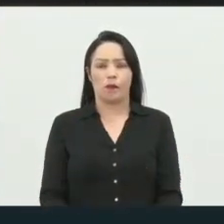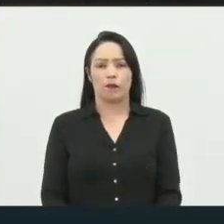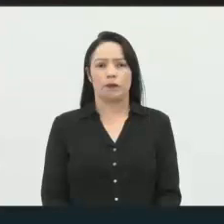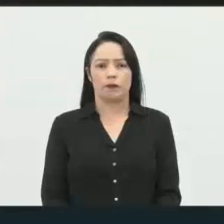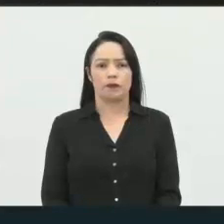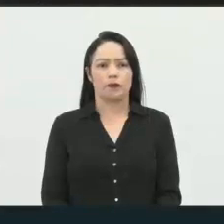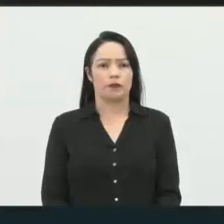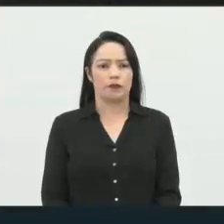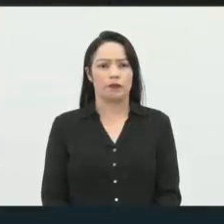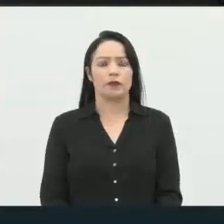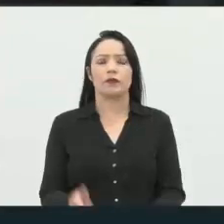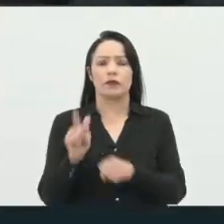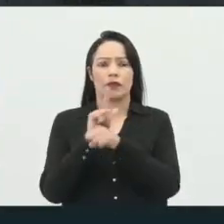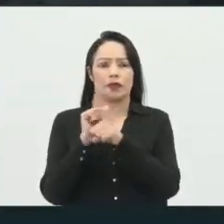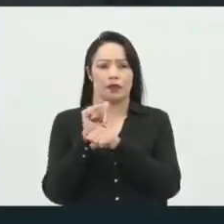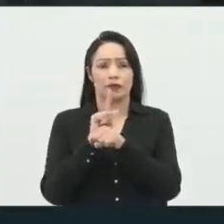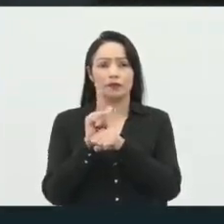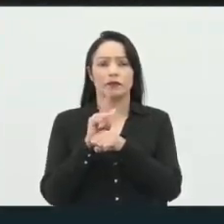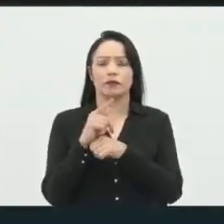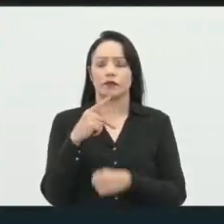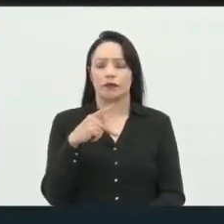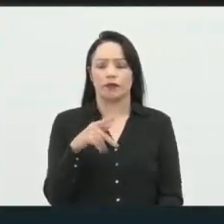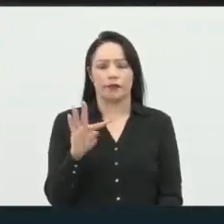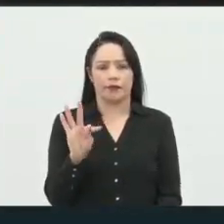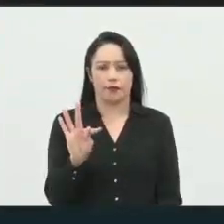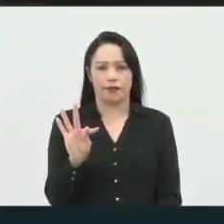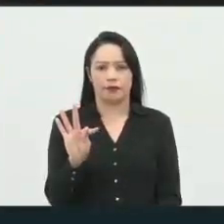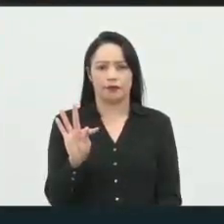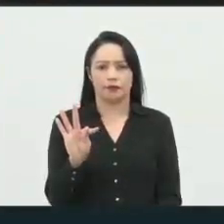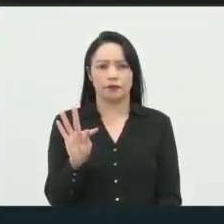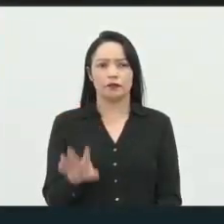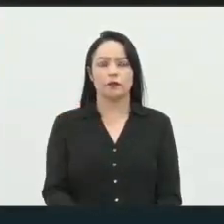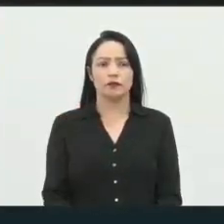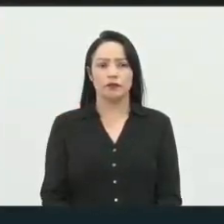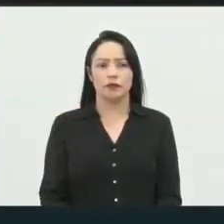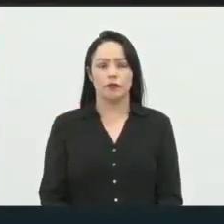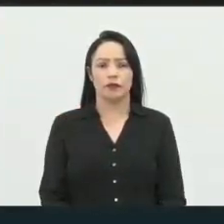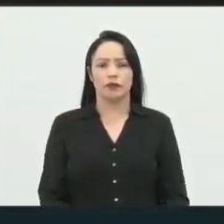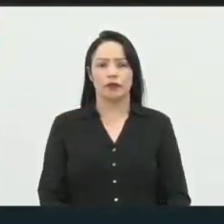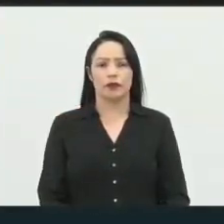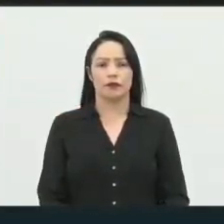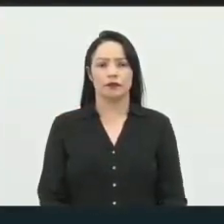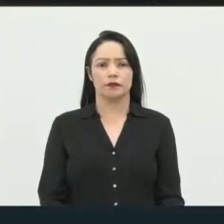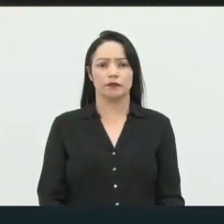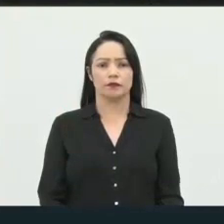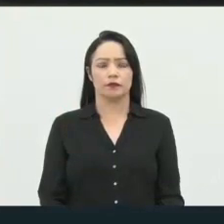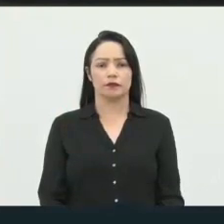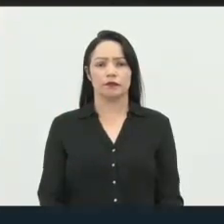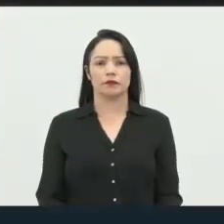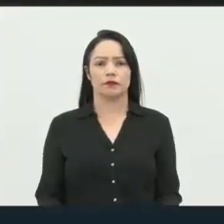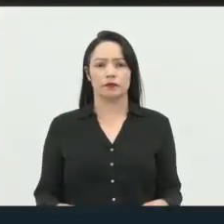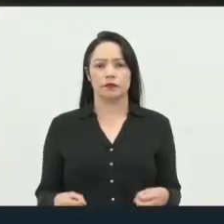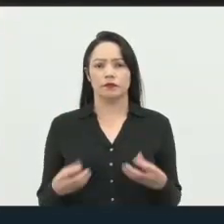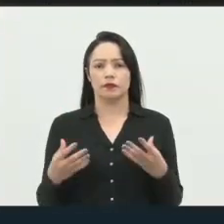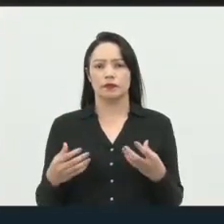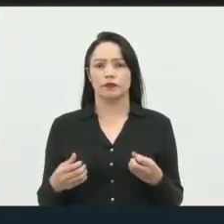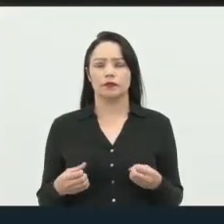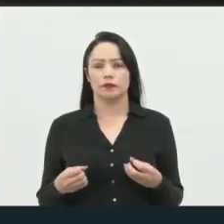e que na gestão do PT na gestão do PT foram gastos